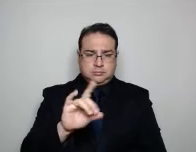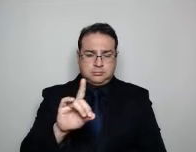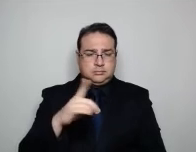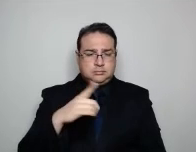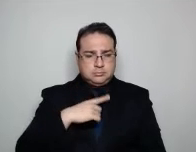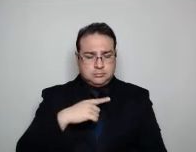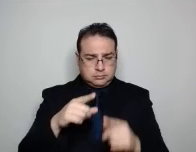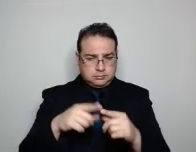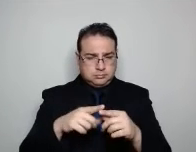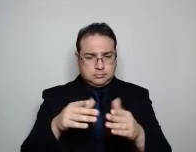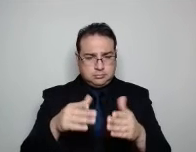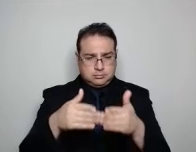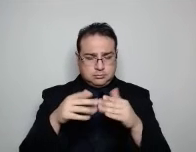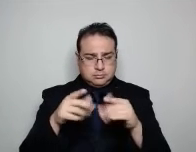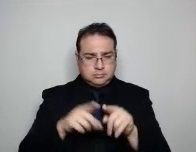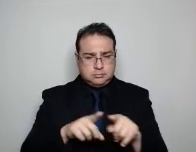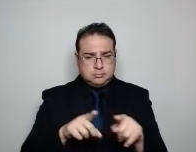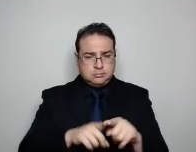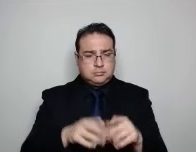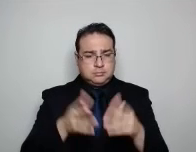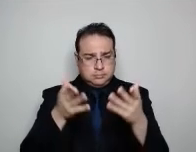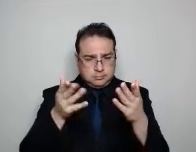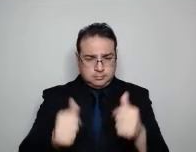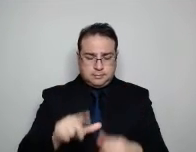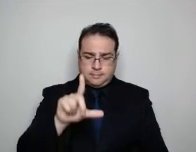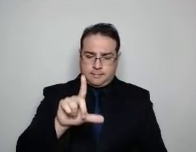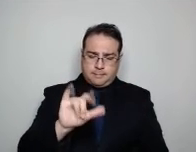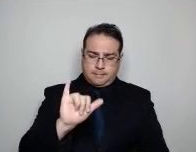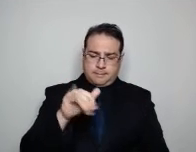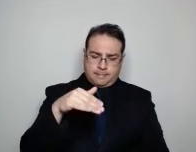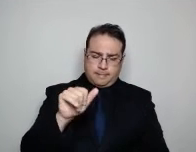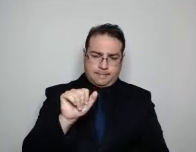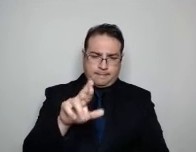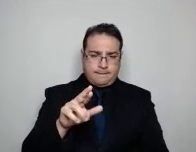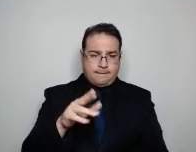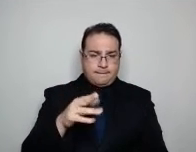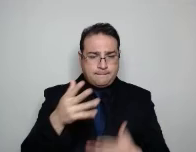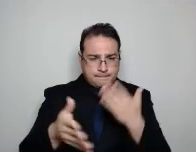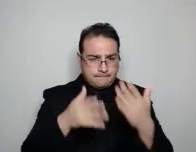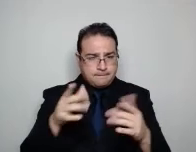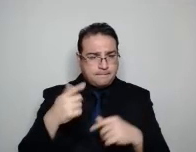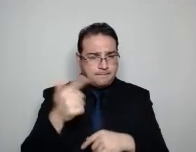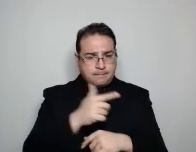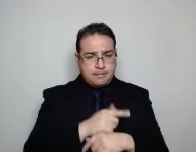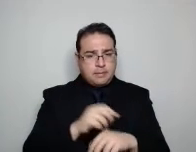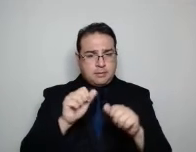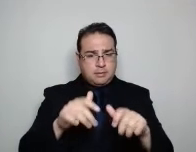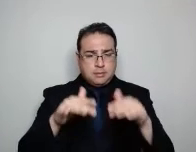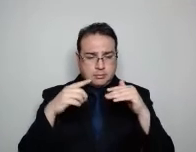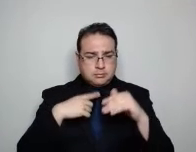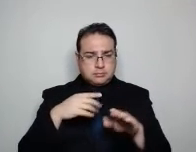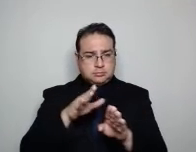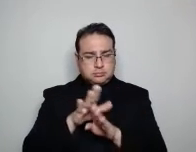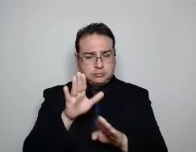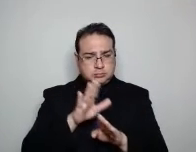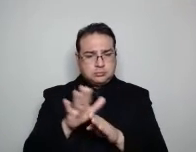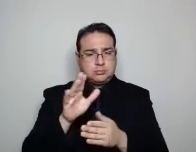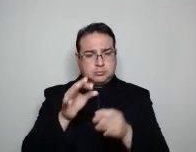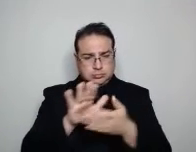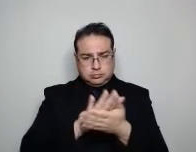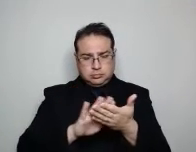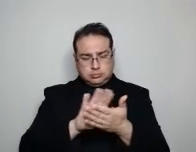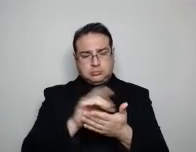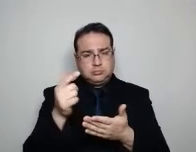de instrução e julgamento. O recurso agora foi interposto pelo plano de saúde.